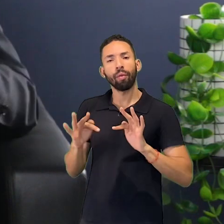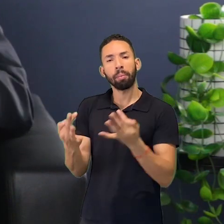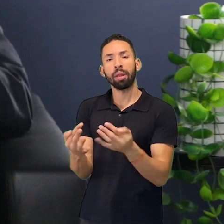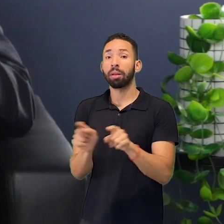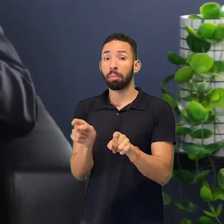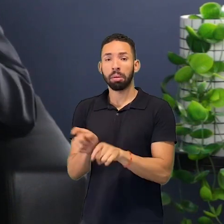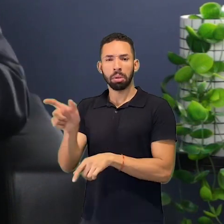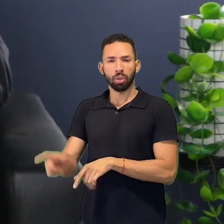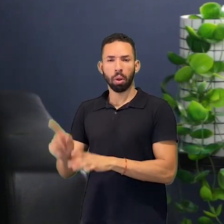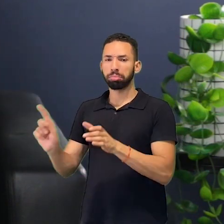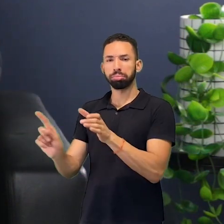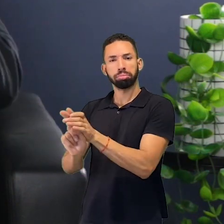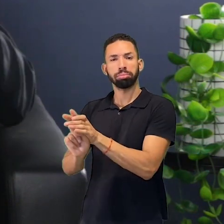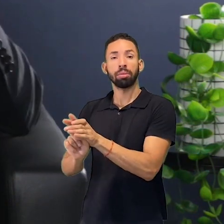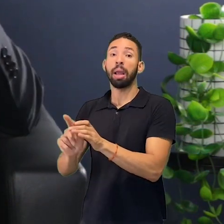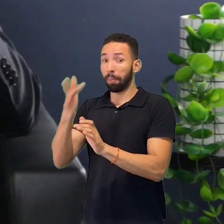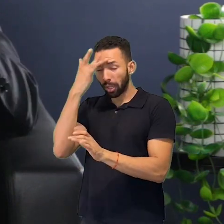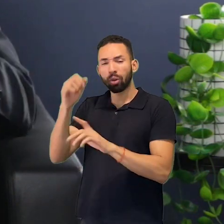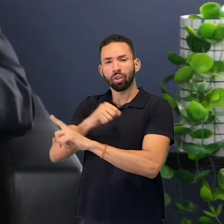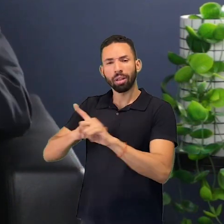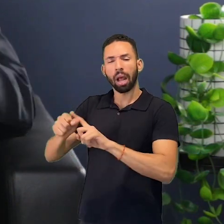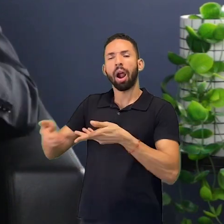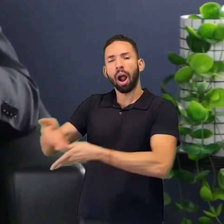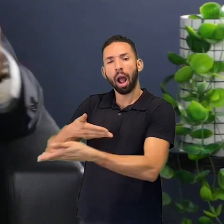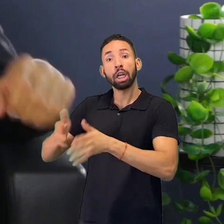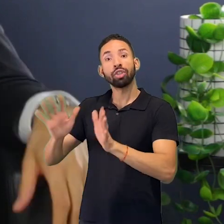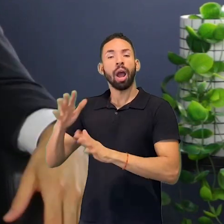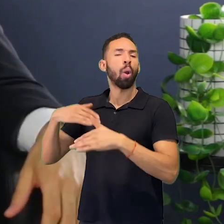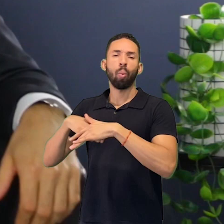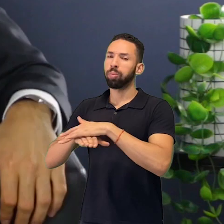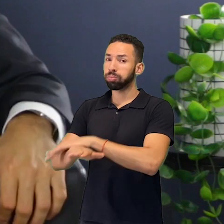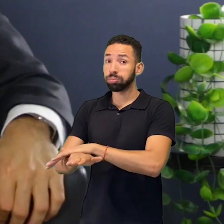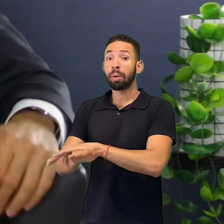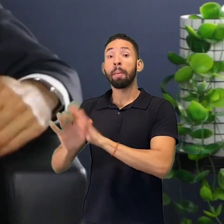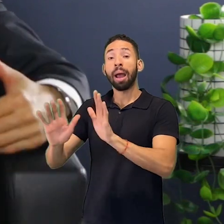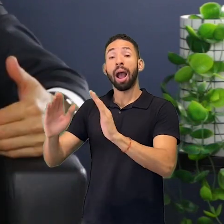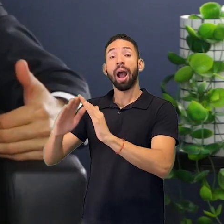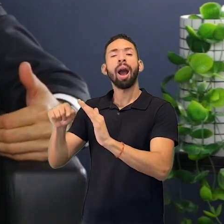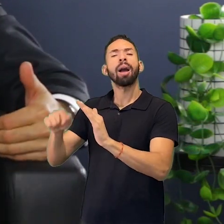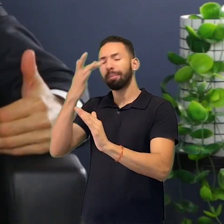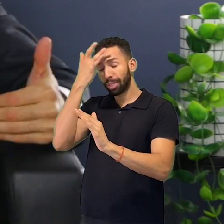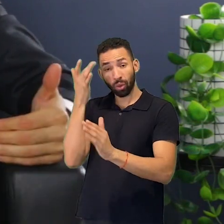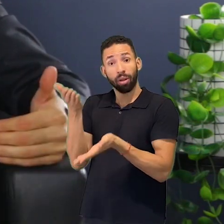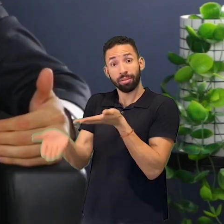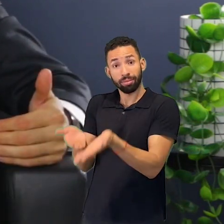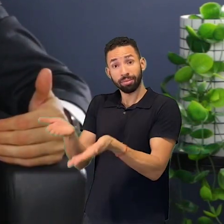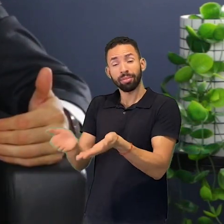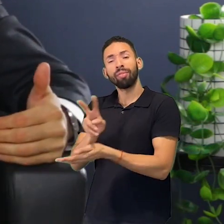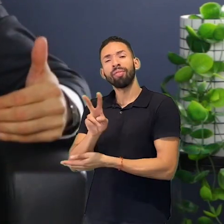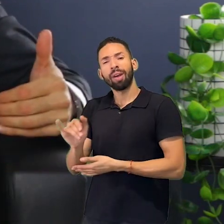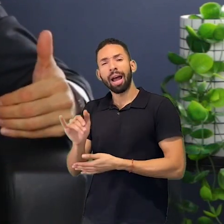do convívio familiar daquela pessoa, do convívio social que ela já tem, e ela vai receber ali o